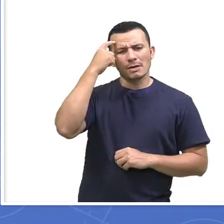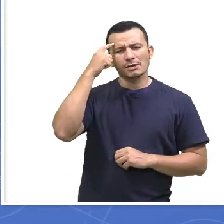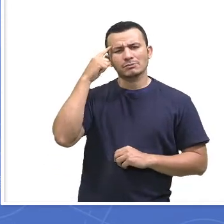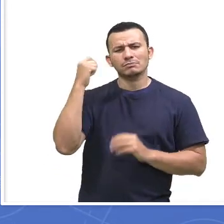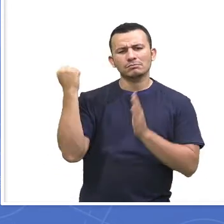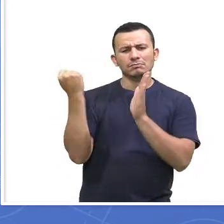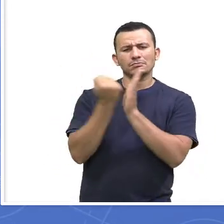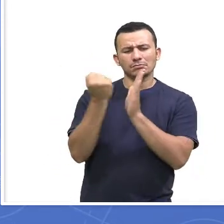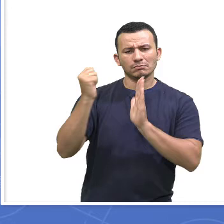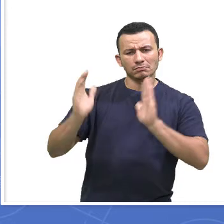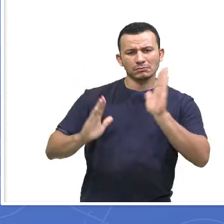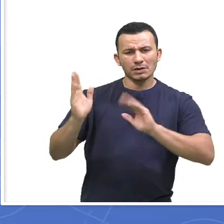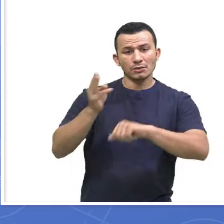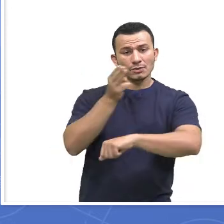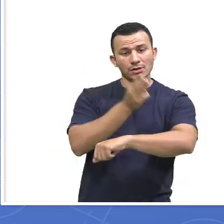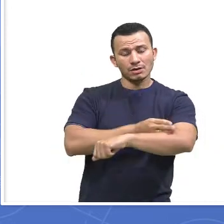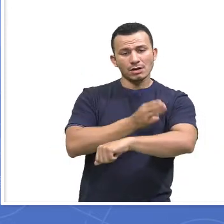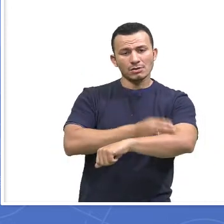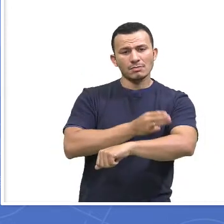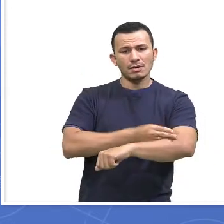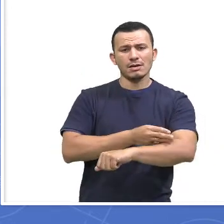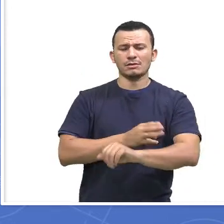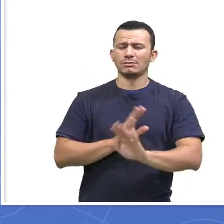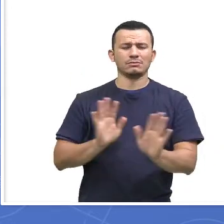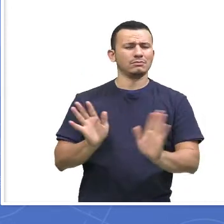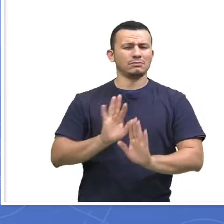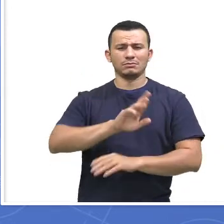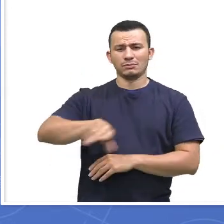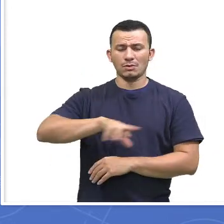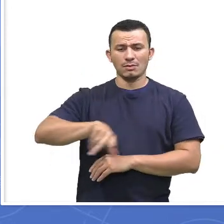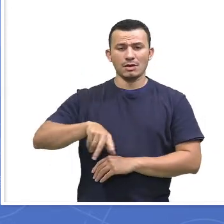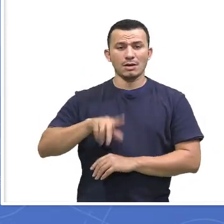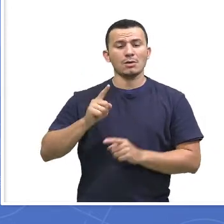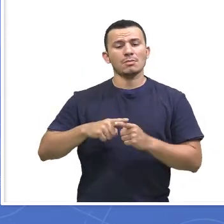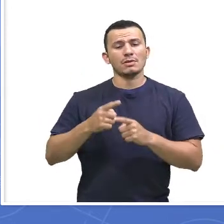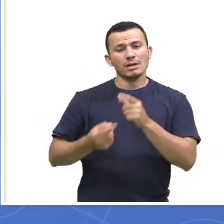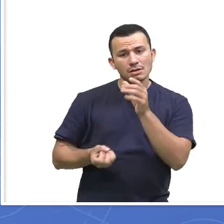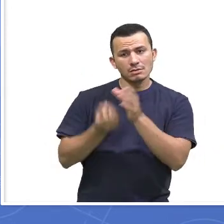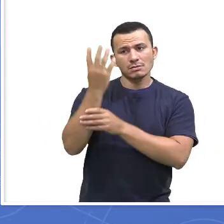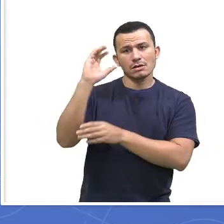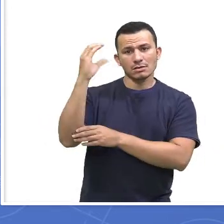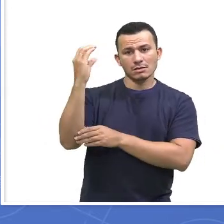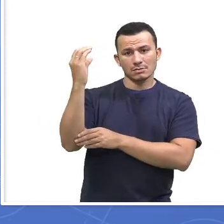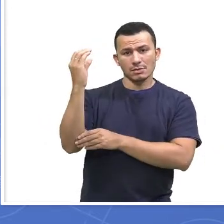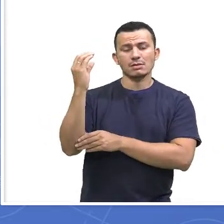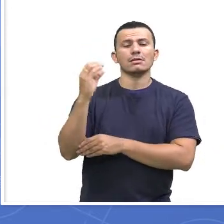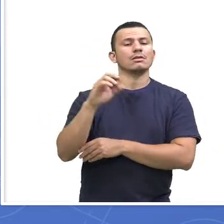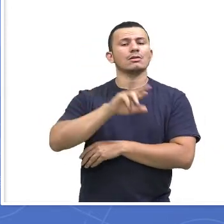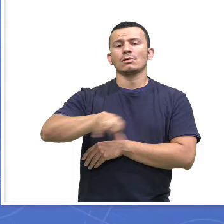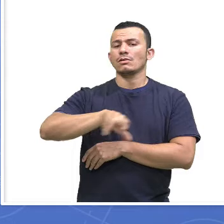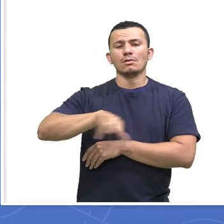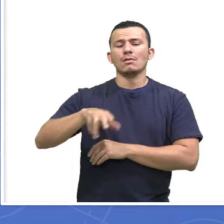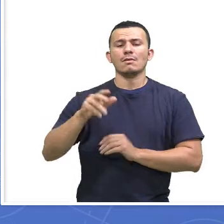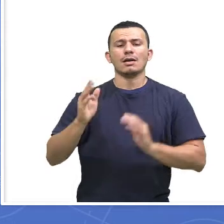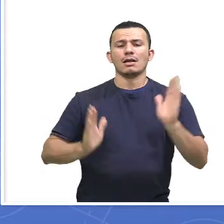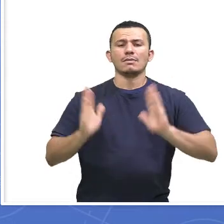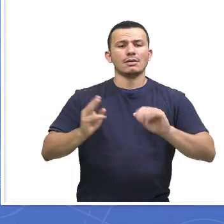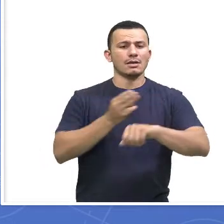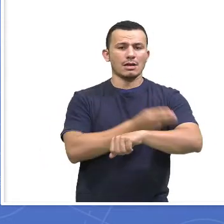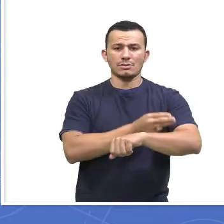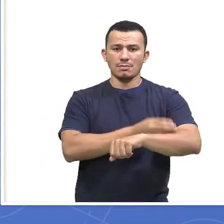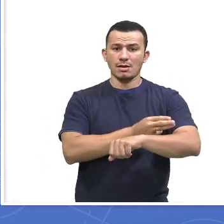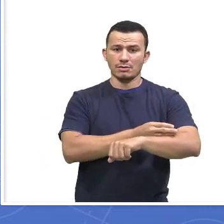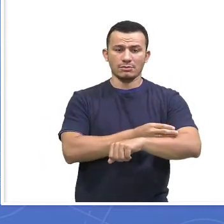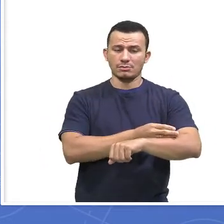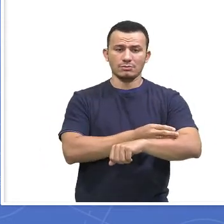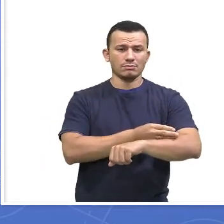Idade Média, não é, né? Porque, primeiro que o Renascimento não foi na Idade Média, né? Então aí você já eliminou. Nós estamos no período moderno, então não